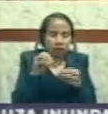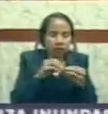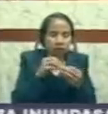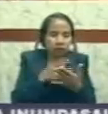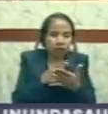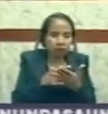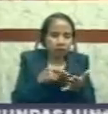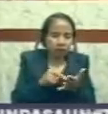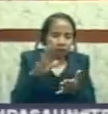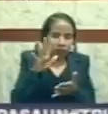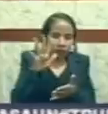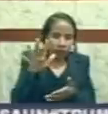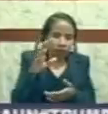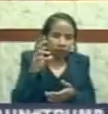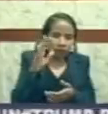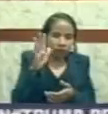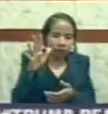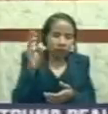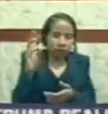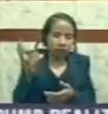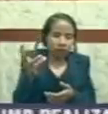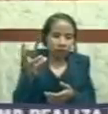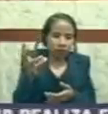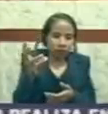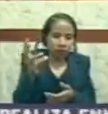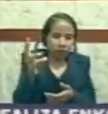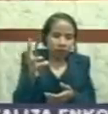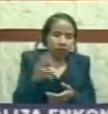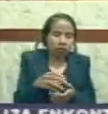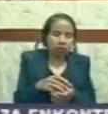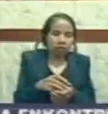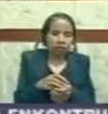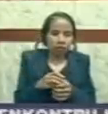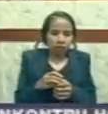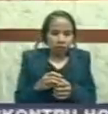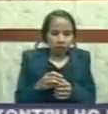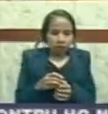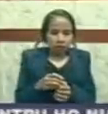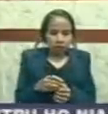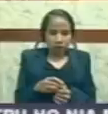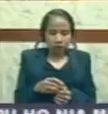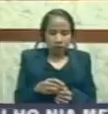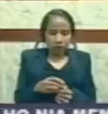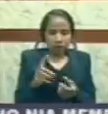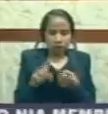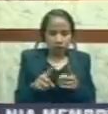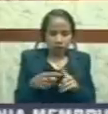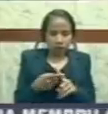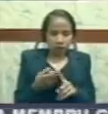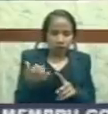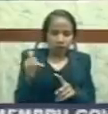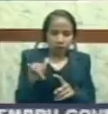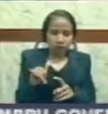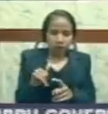número 5-56. Depois de dar a intervenção, o Sr. Maluco Deputado Ciro, o proponente Ciro e colega Ciro Mos, e